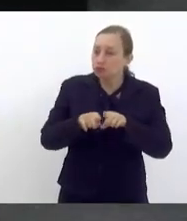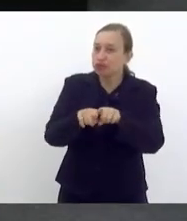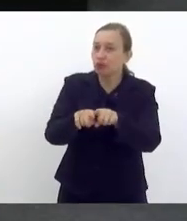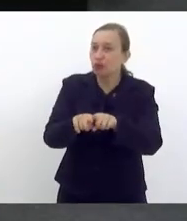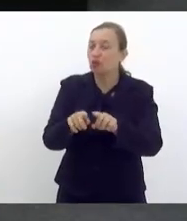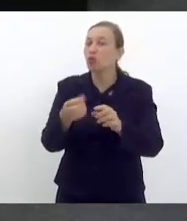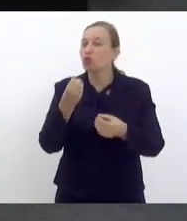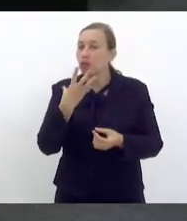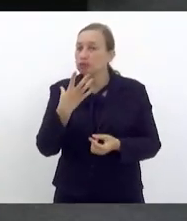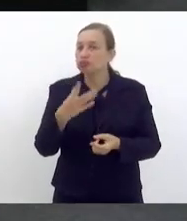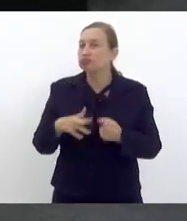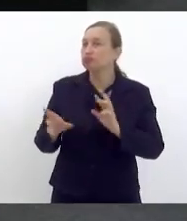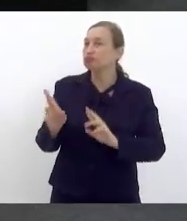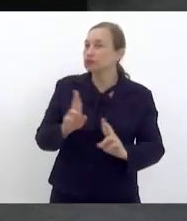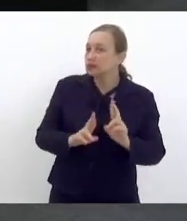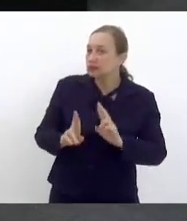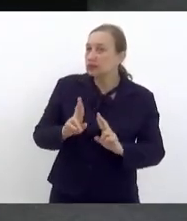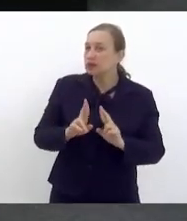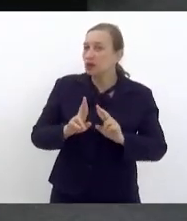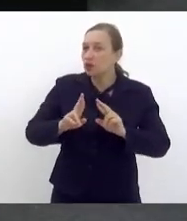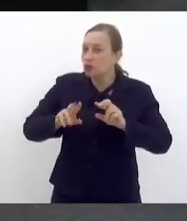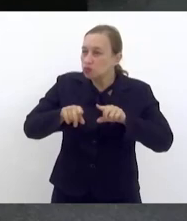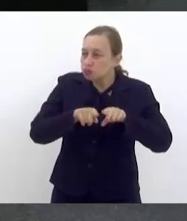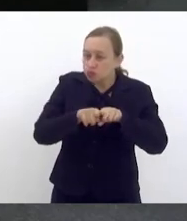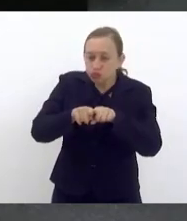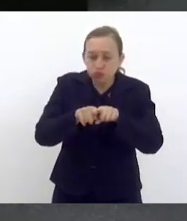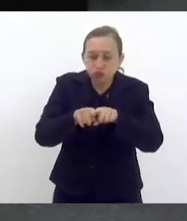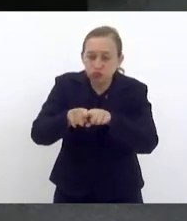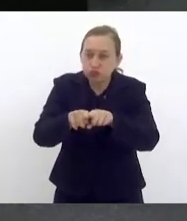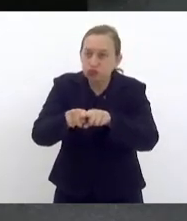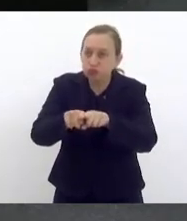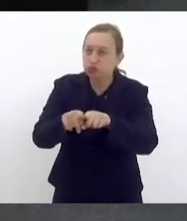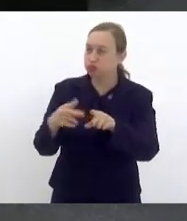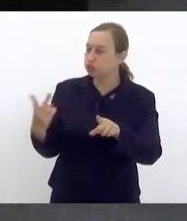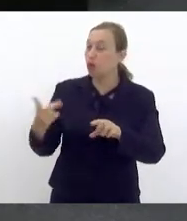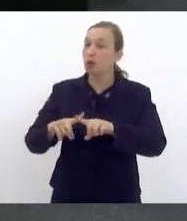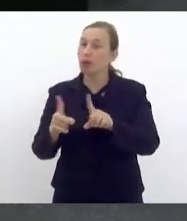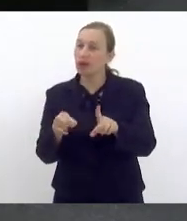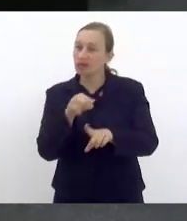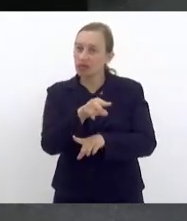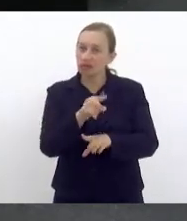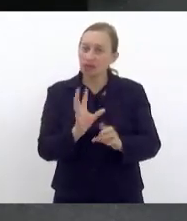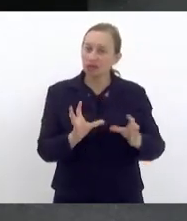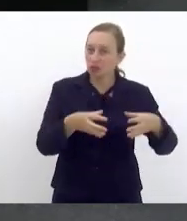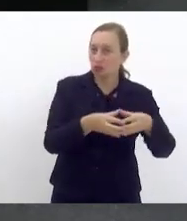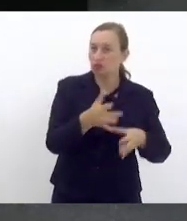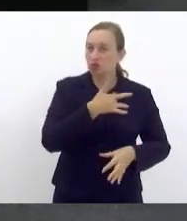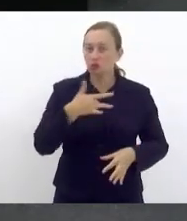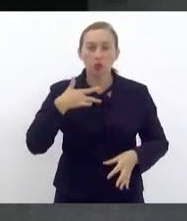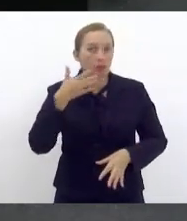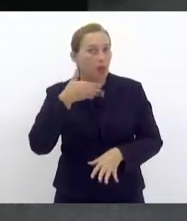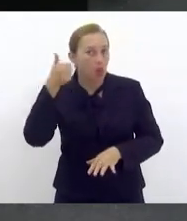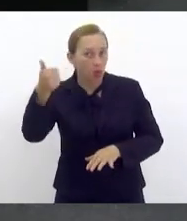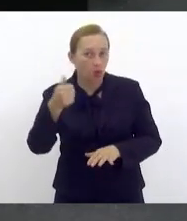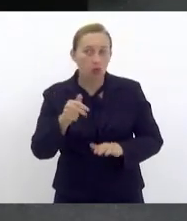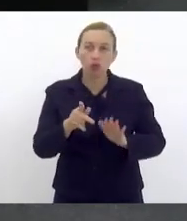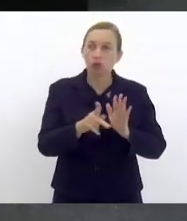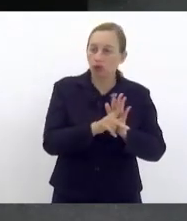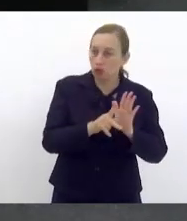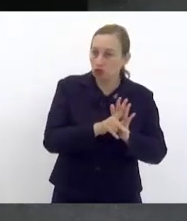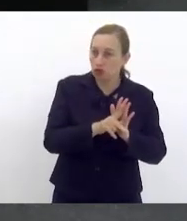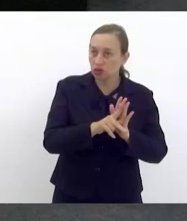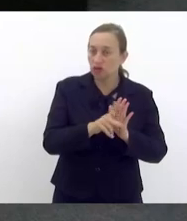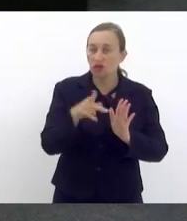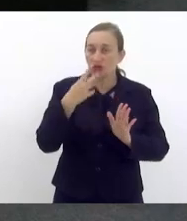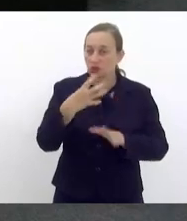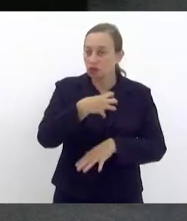redação que seguisse os dois, mas achamos que com essa da Comissão de Saúde já melhorou o projeto, delimitando qual é o